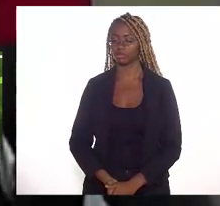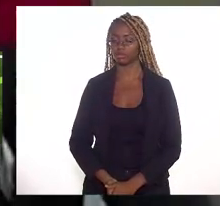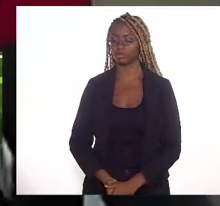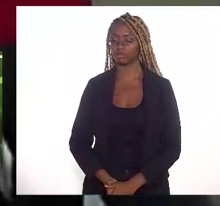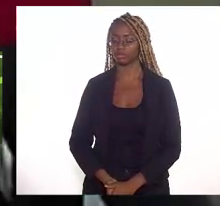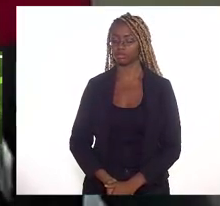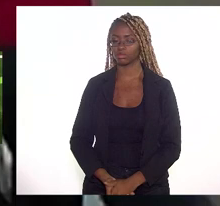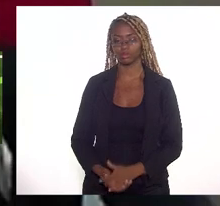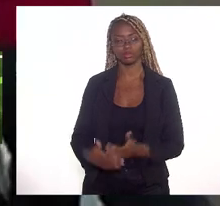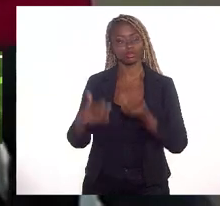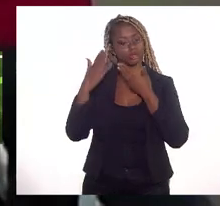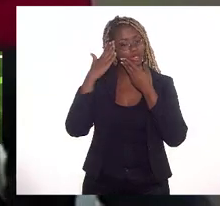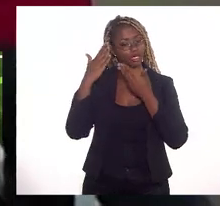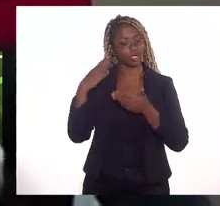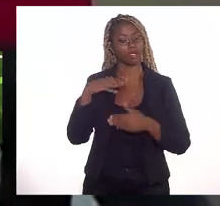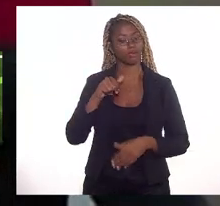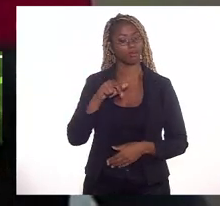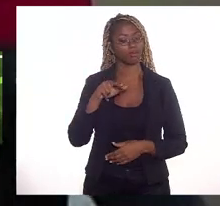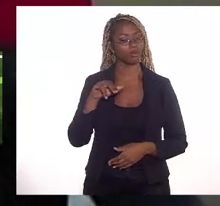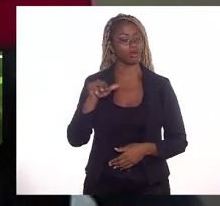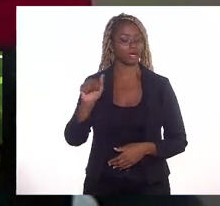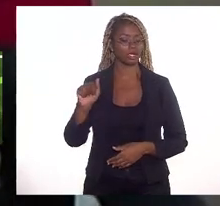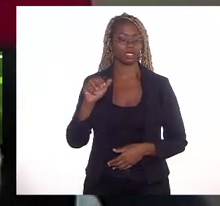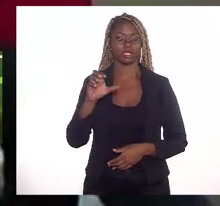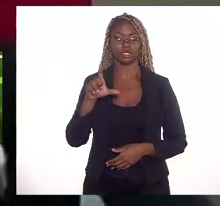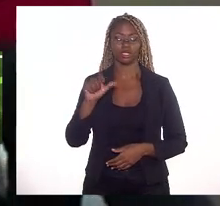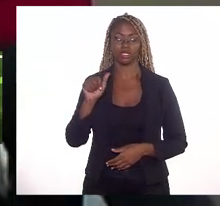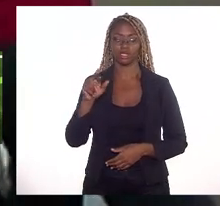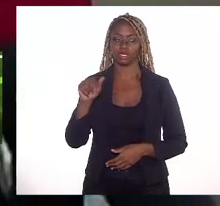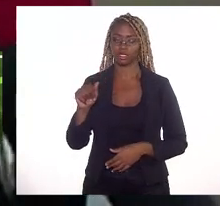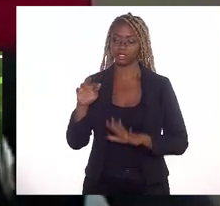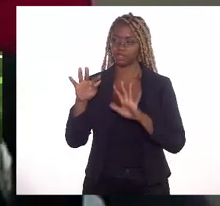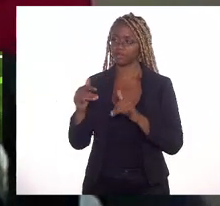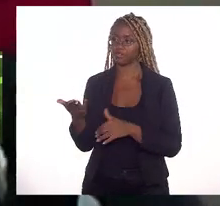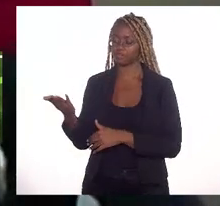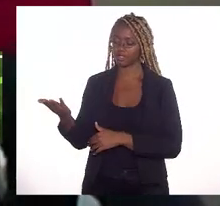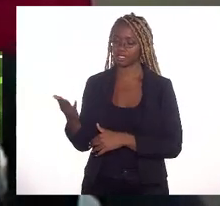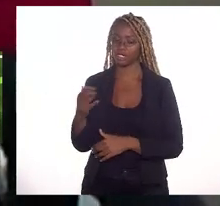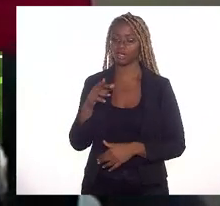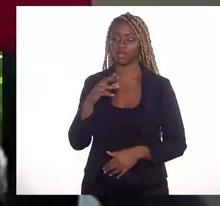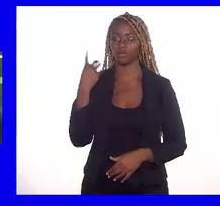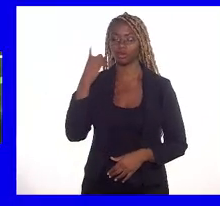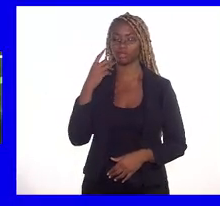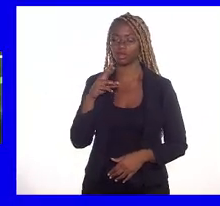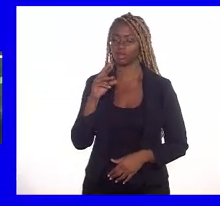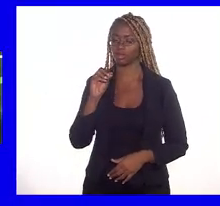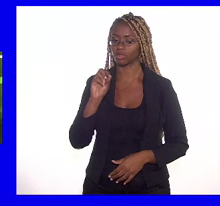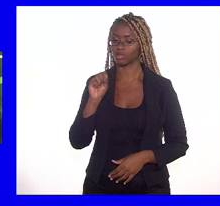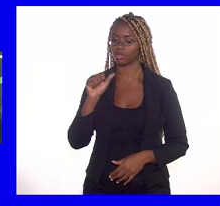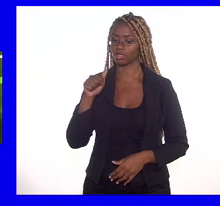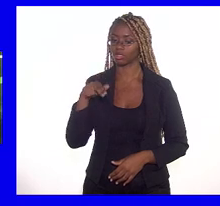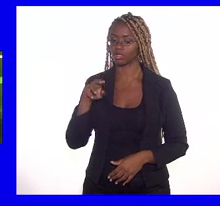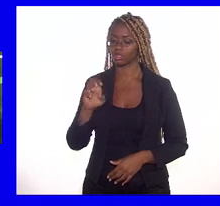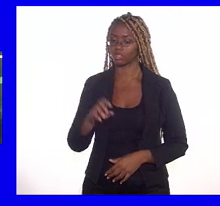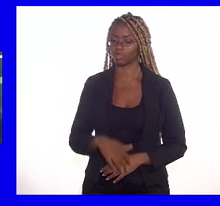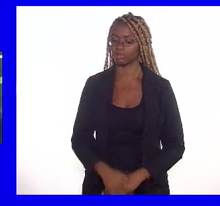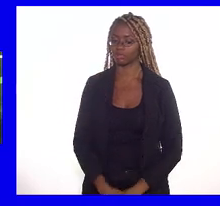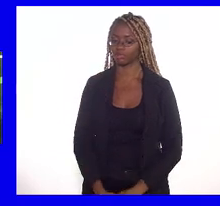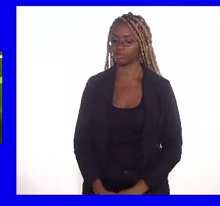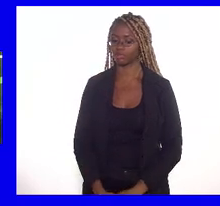Obrigada, Maria Clara. Deputada Rosane Félix, para suas considerações finais. Querida deputada Marta